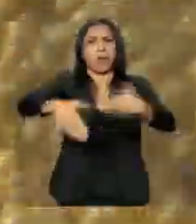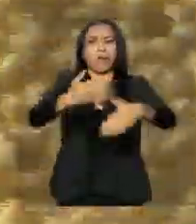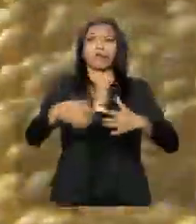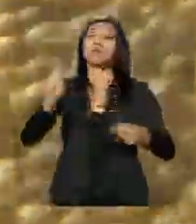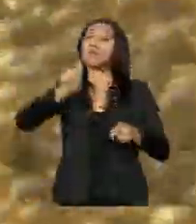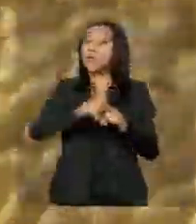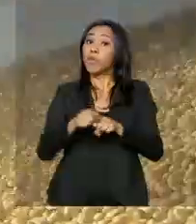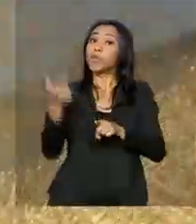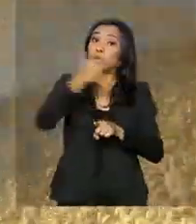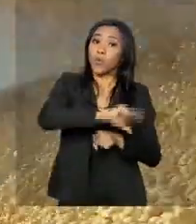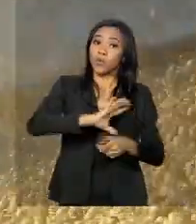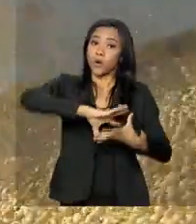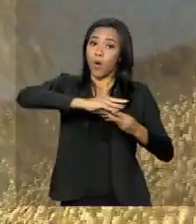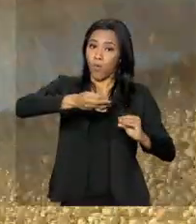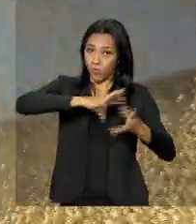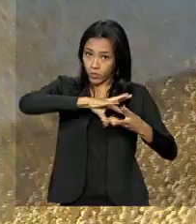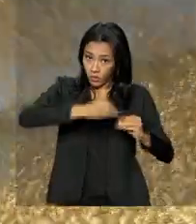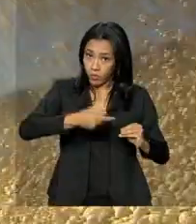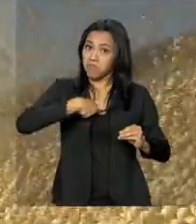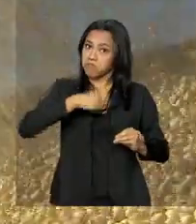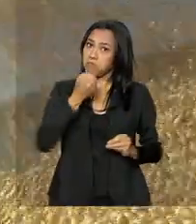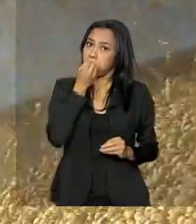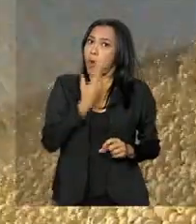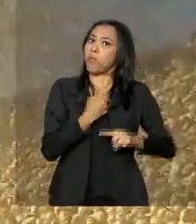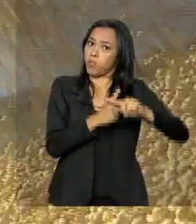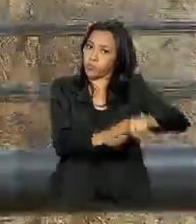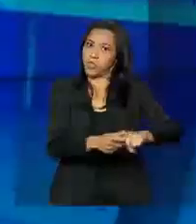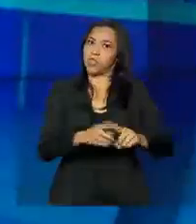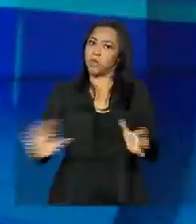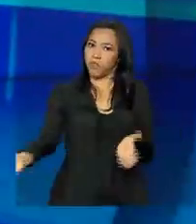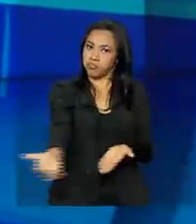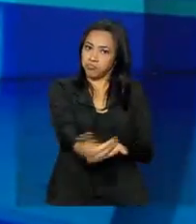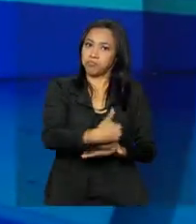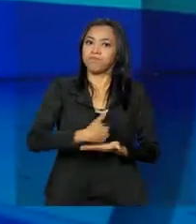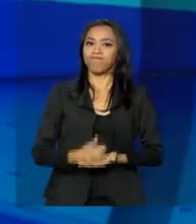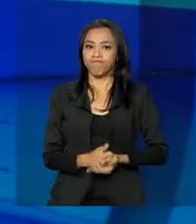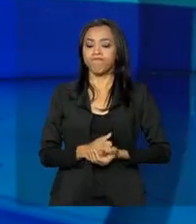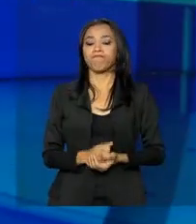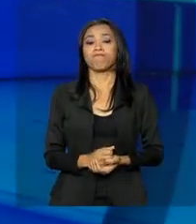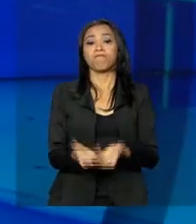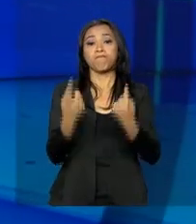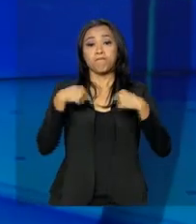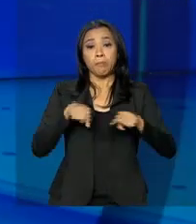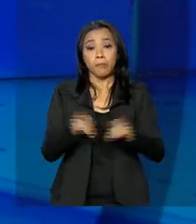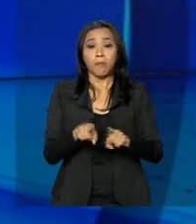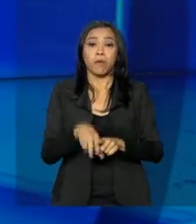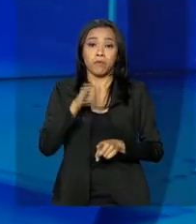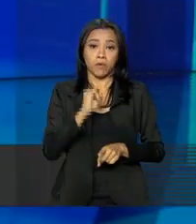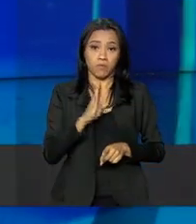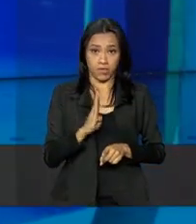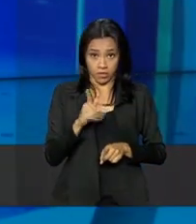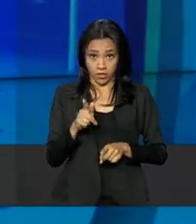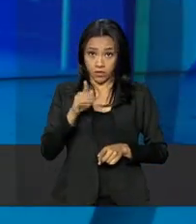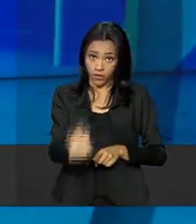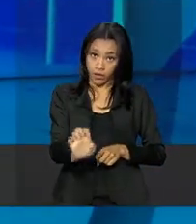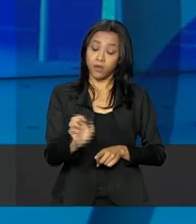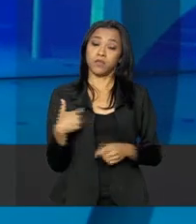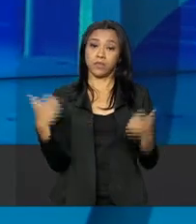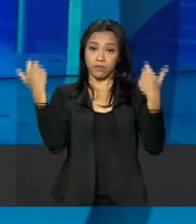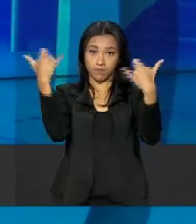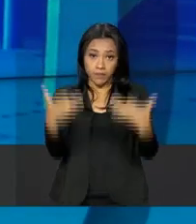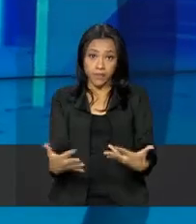algodão também registra outro destaque positivo nesta safra e já a estimativa do ibge é para a safra nacional de grãos